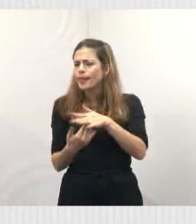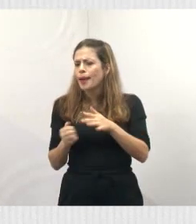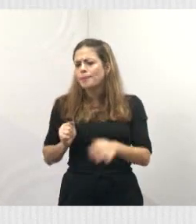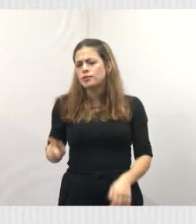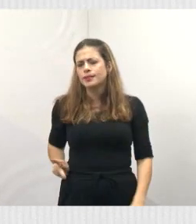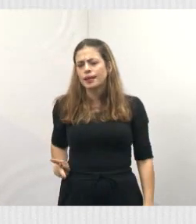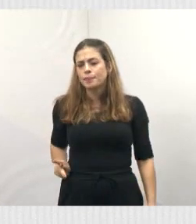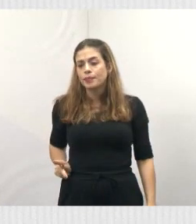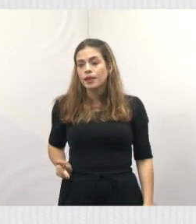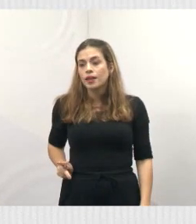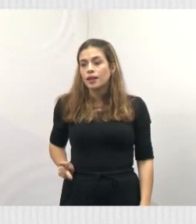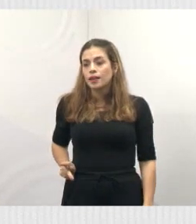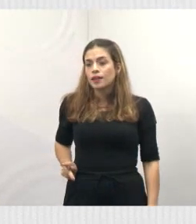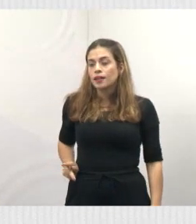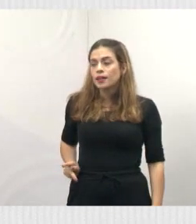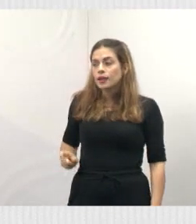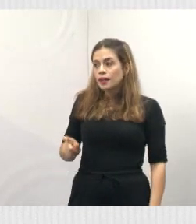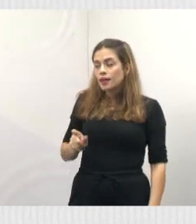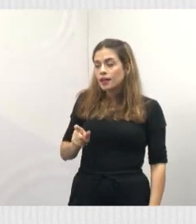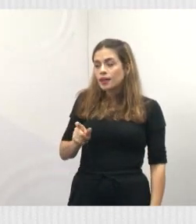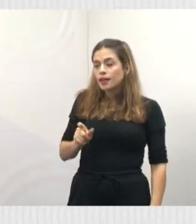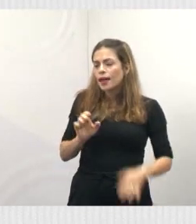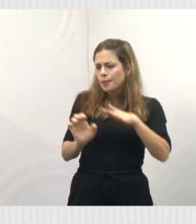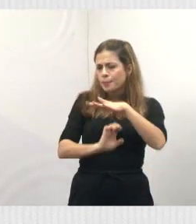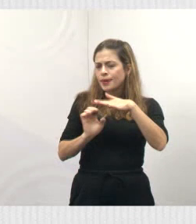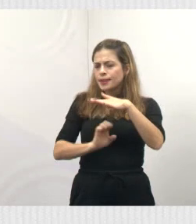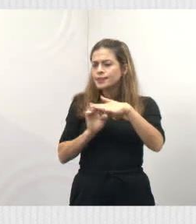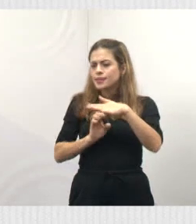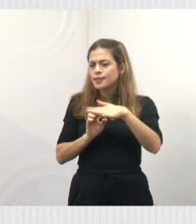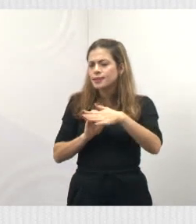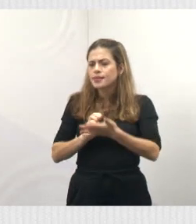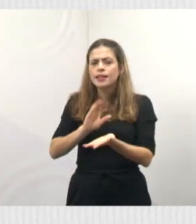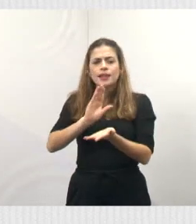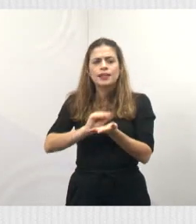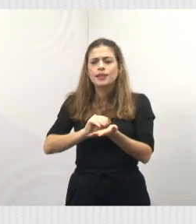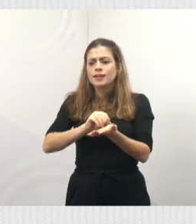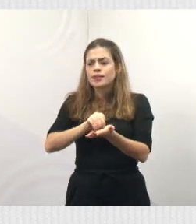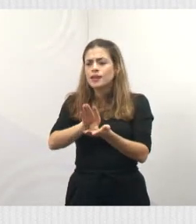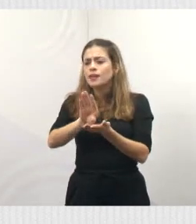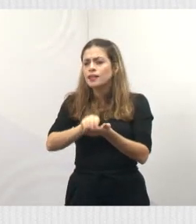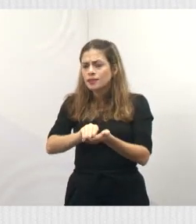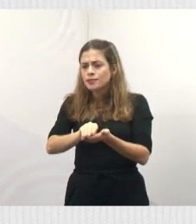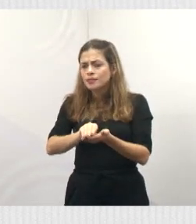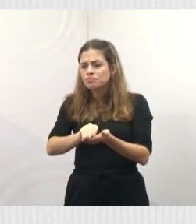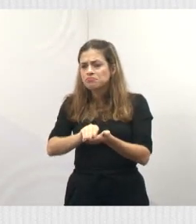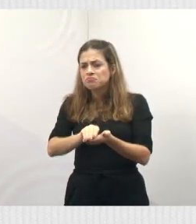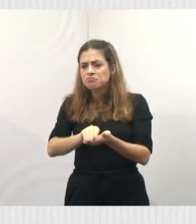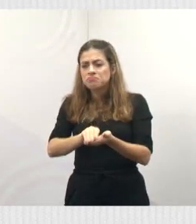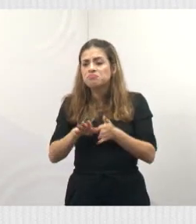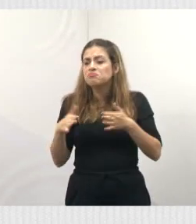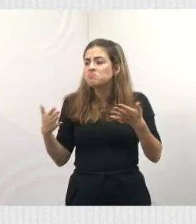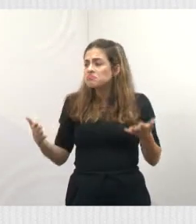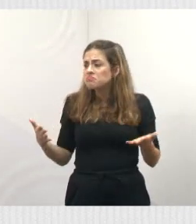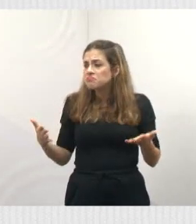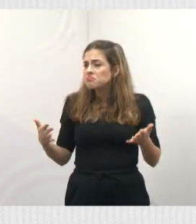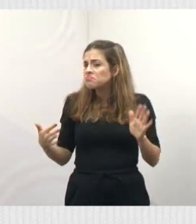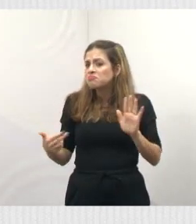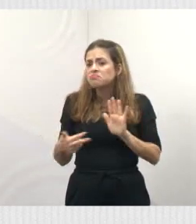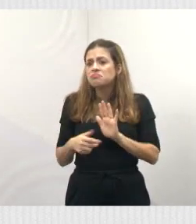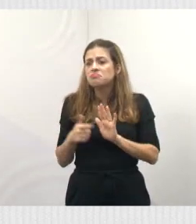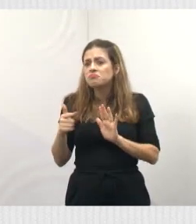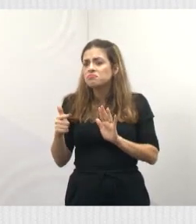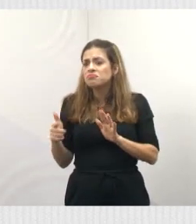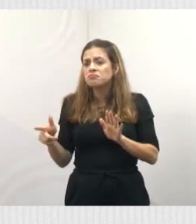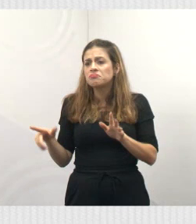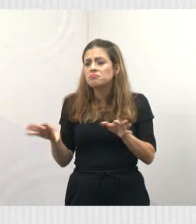o empregador resolve demitir sem justa causa. Para garantir esse período que a pessoa vai ficar sem vínculo, sem